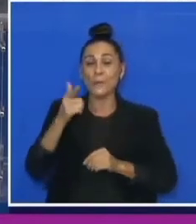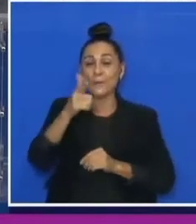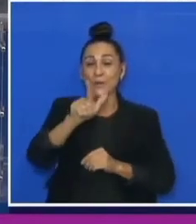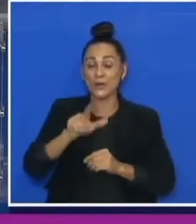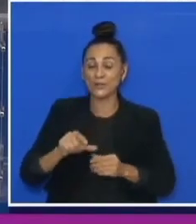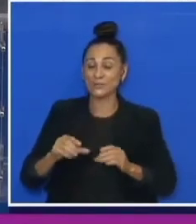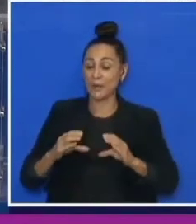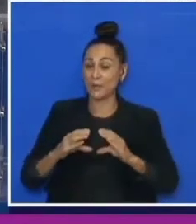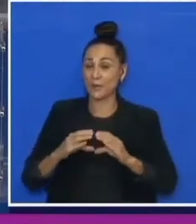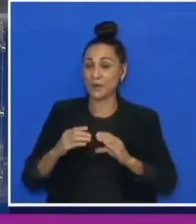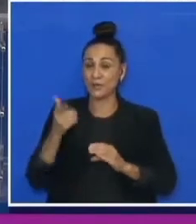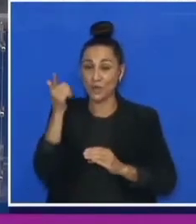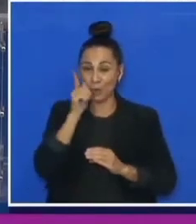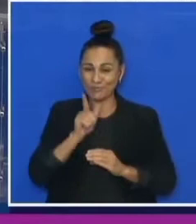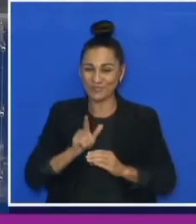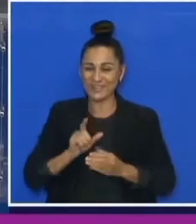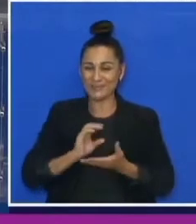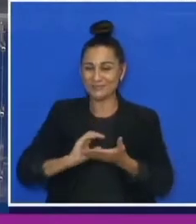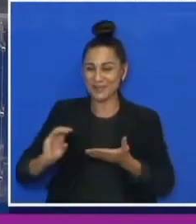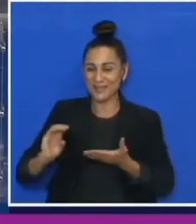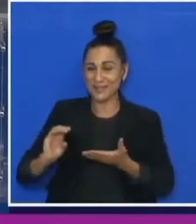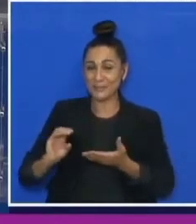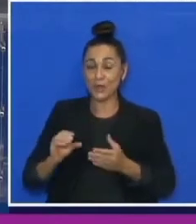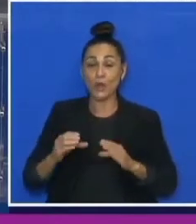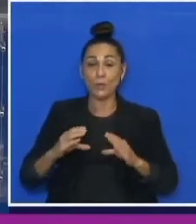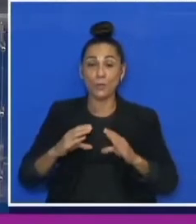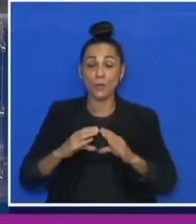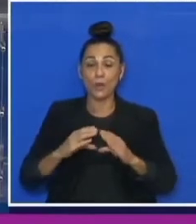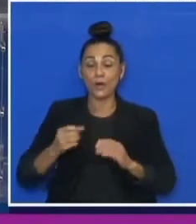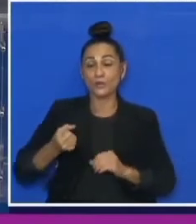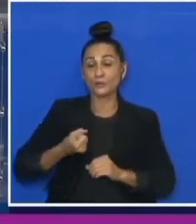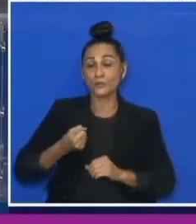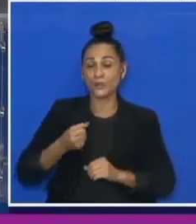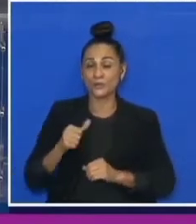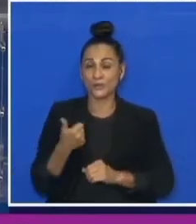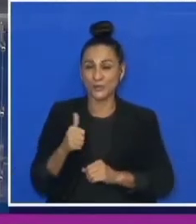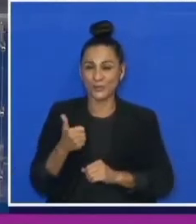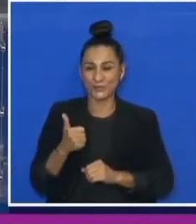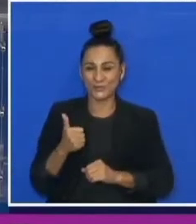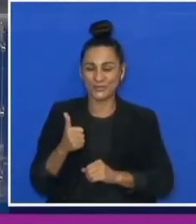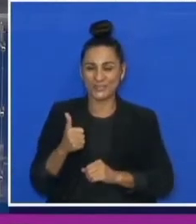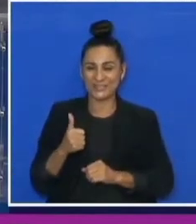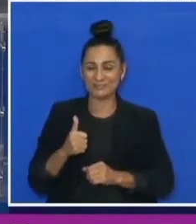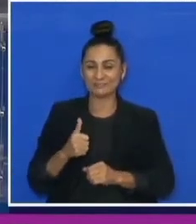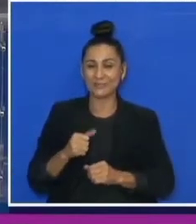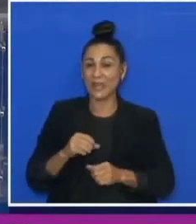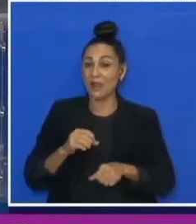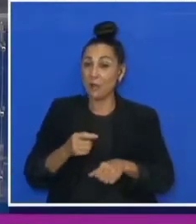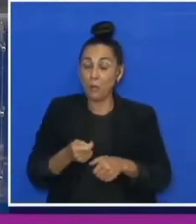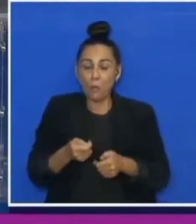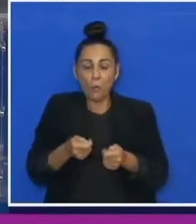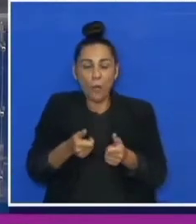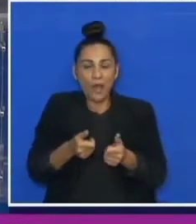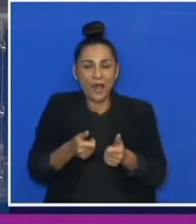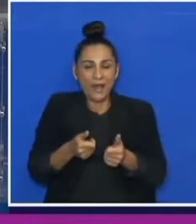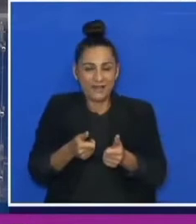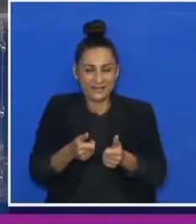está valendo prêmios. Vem chegando bola 11, número 11. Falta muito